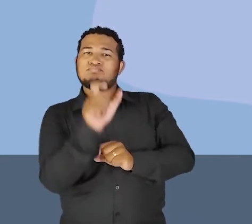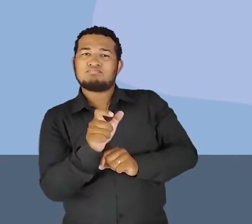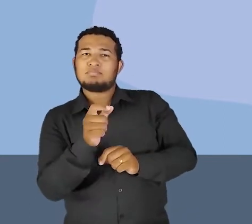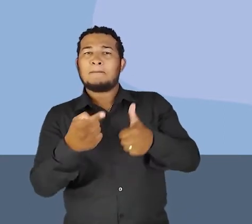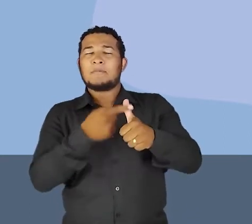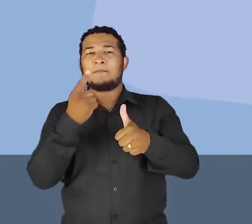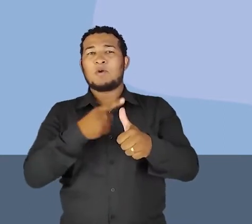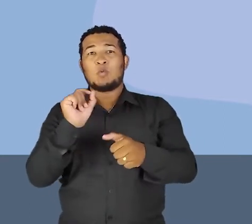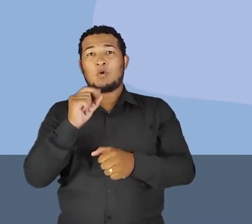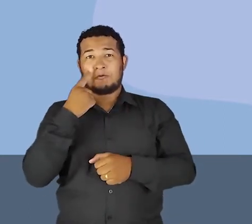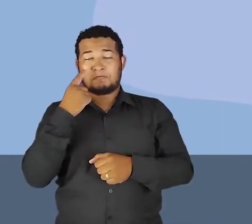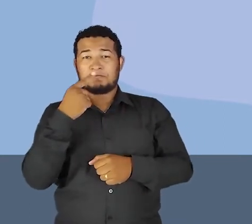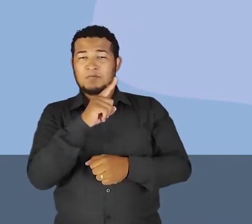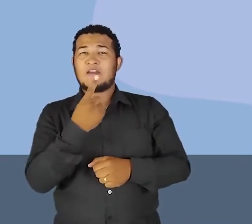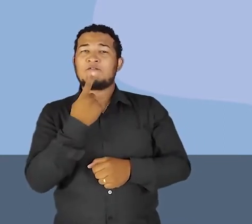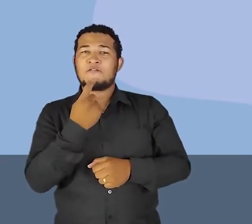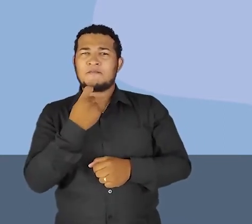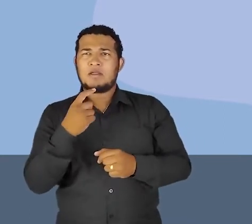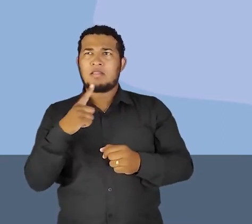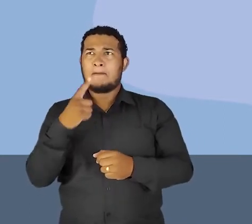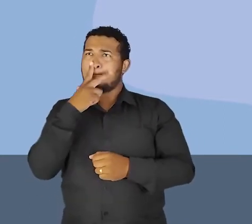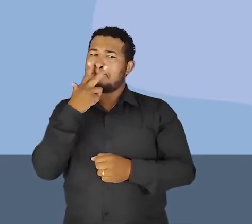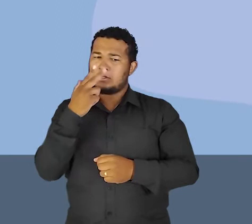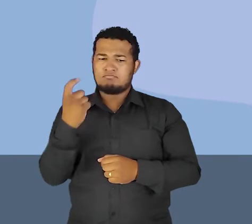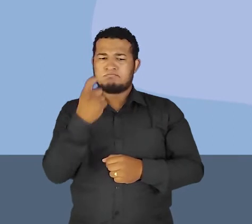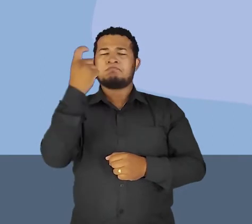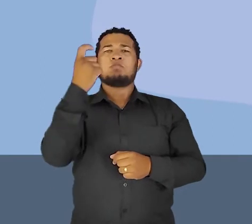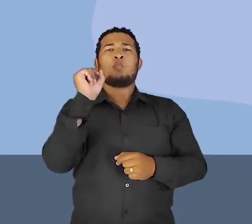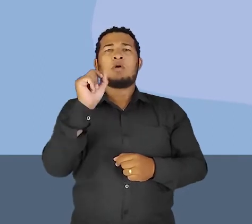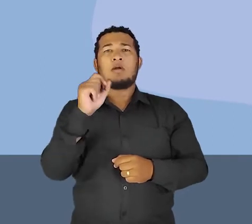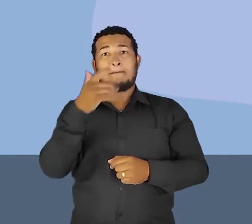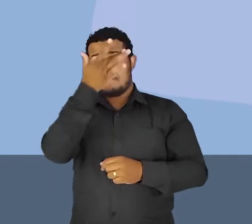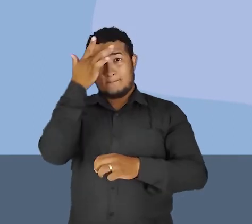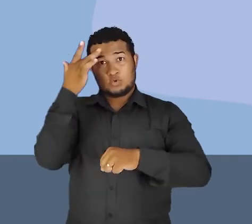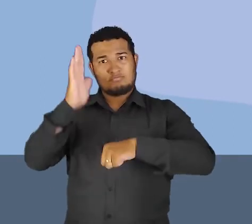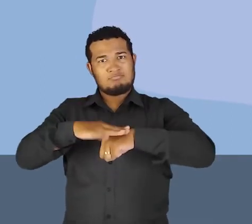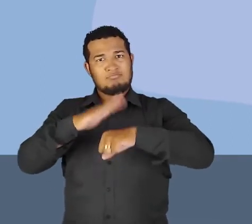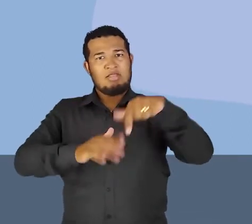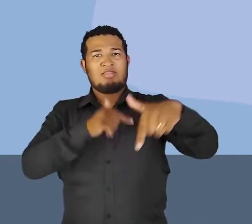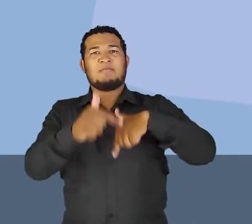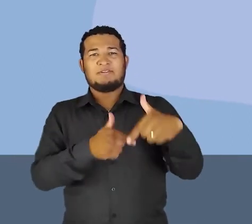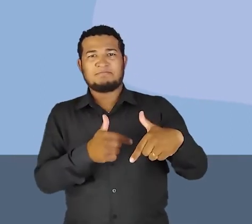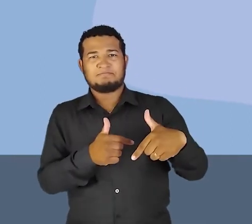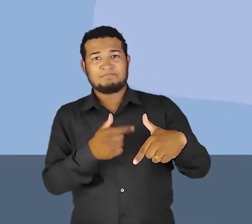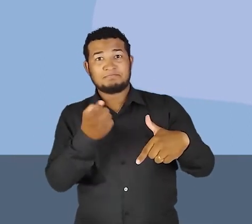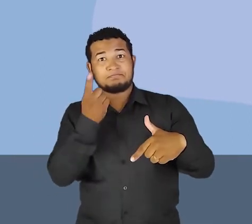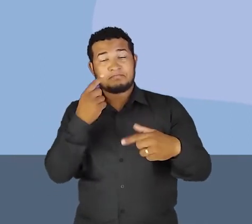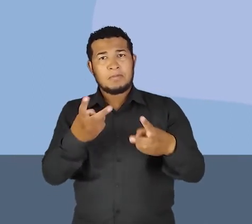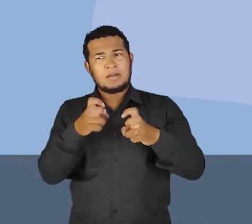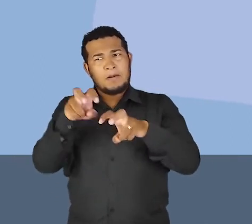agricultura camponesa? A coluna vermelha é mais alta. Mão de obra. Observe que a agricultura